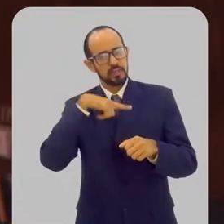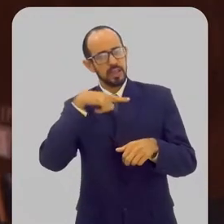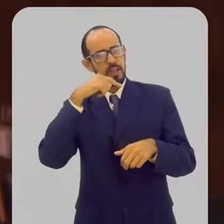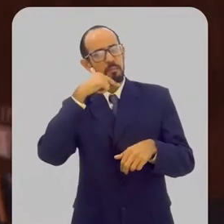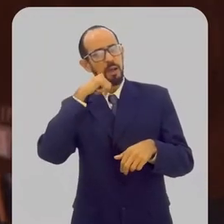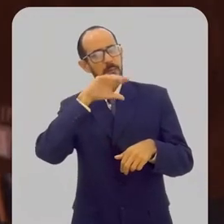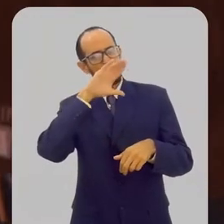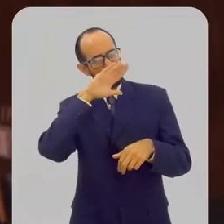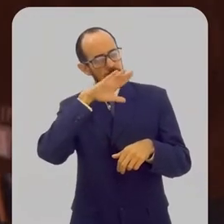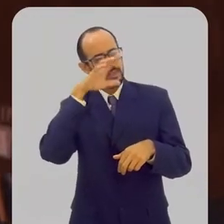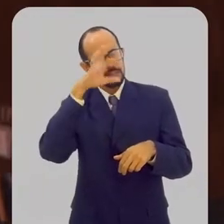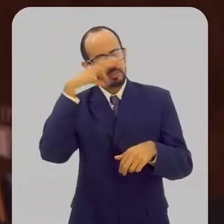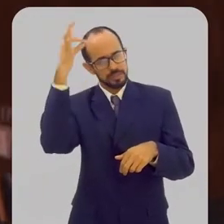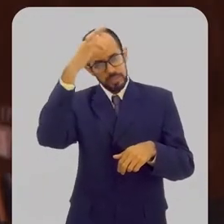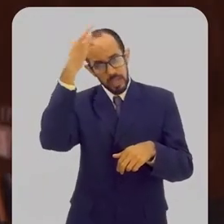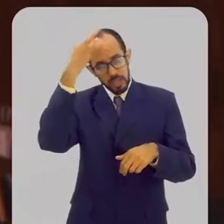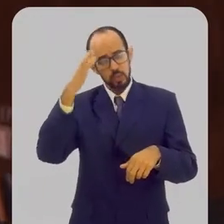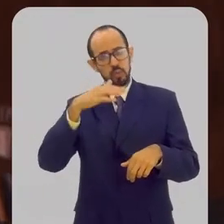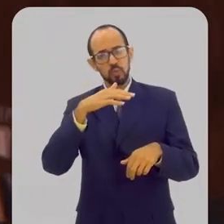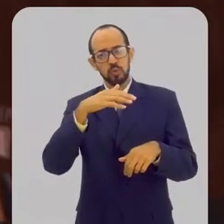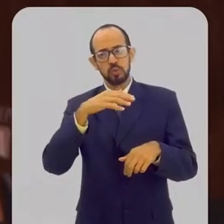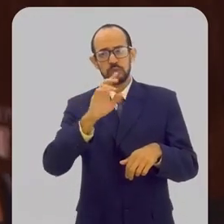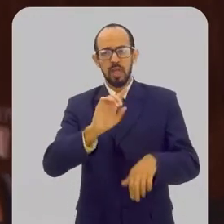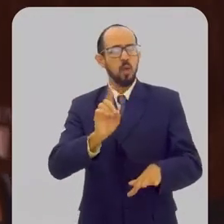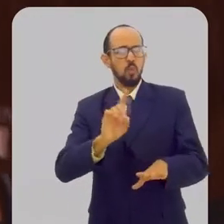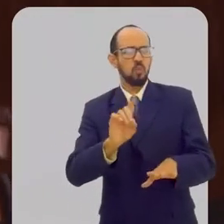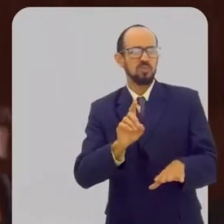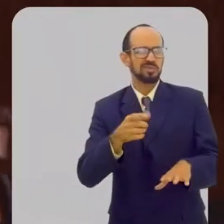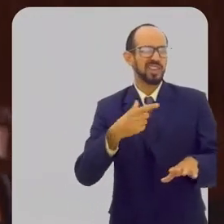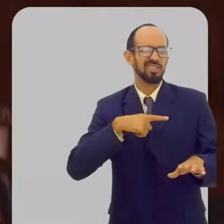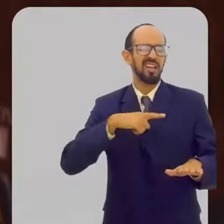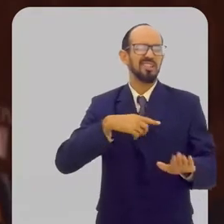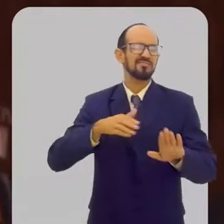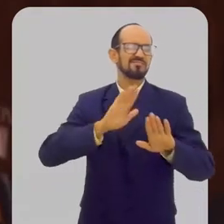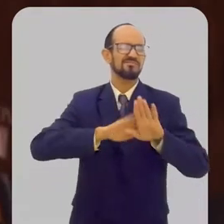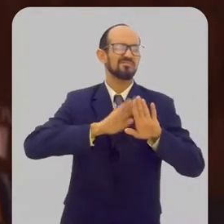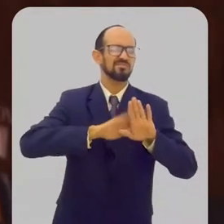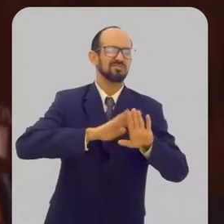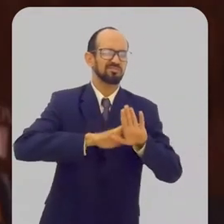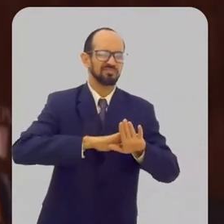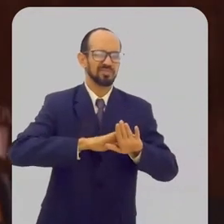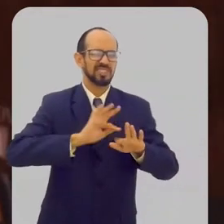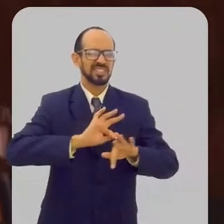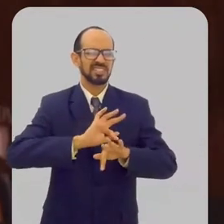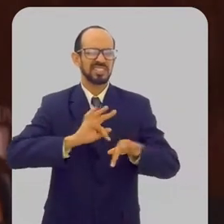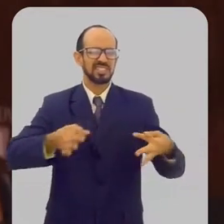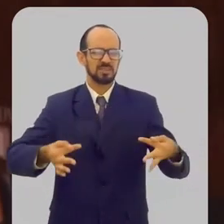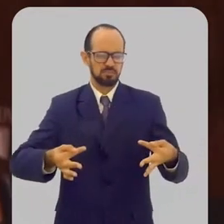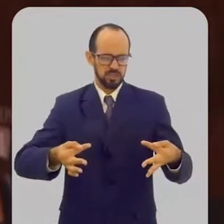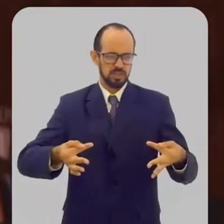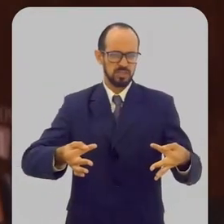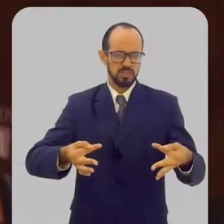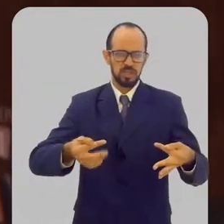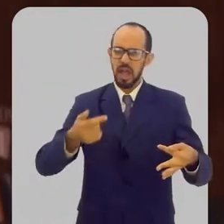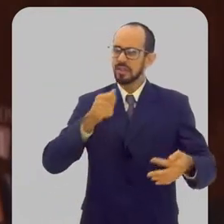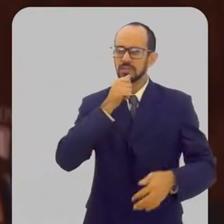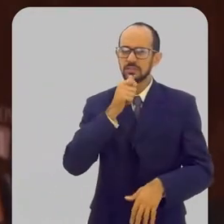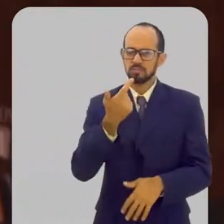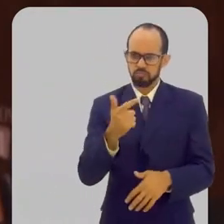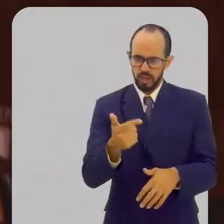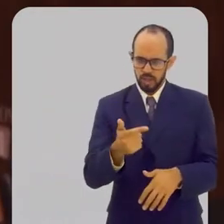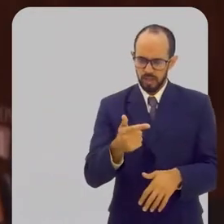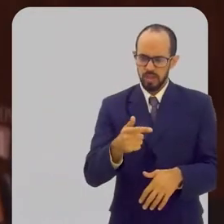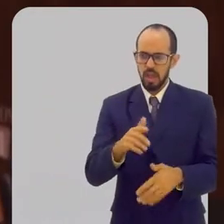se passa no terreiro. Você tem isso como, de repente, um segundo plano, sabe? Nós ainda não temos, de fato. A gente tem